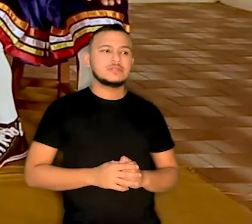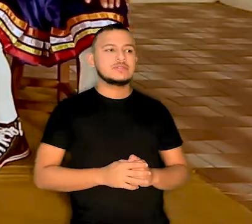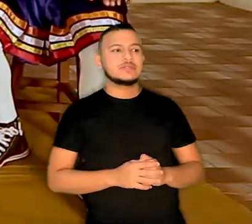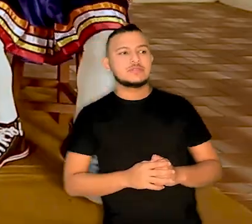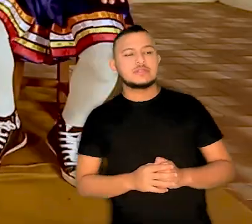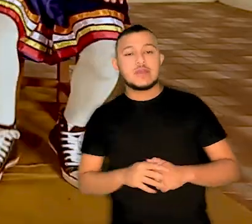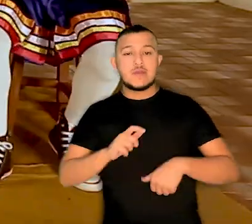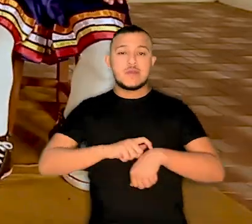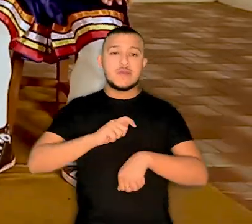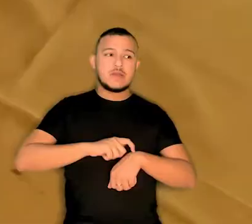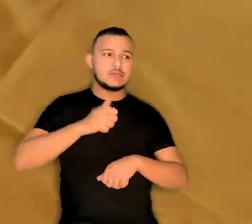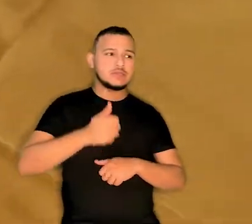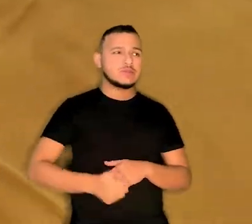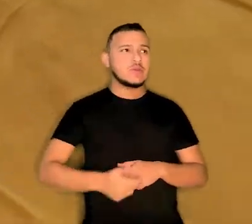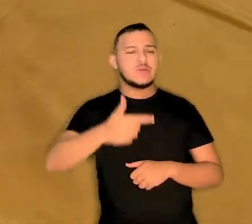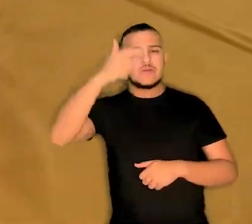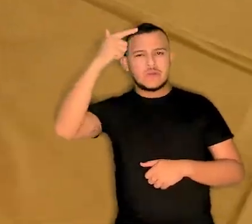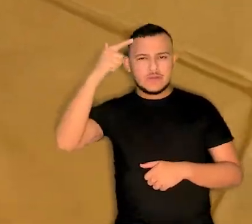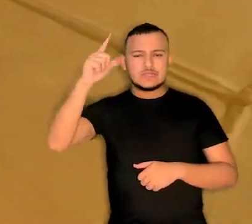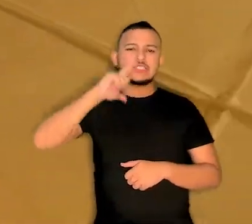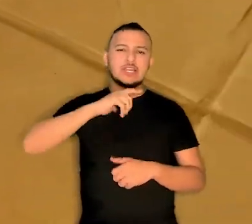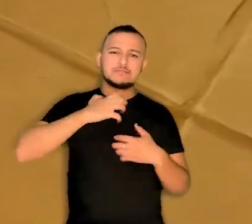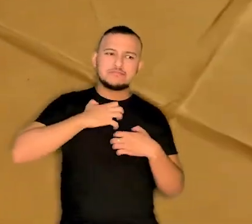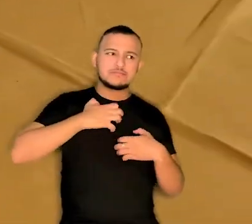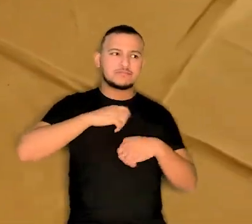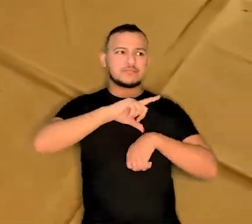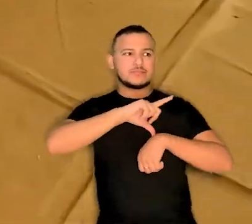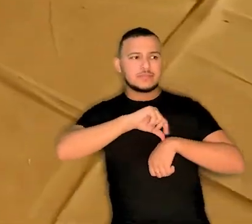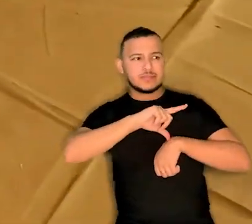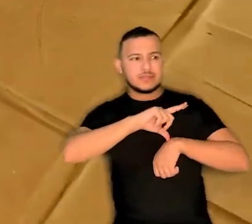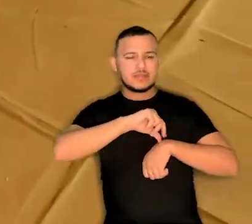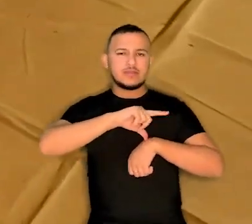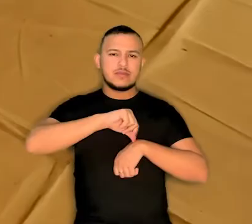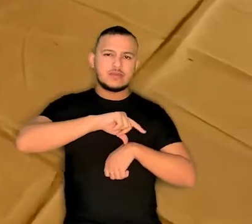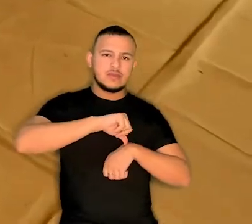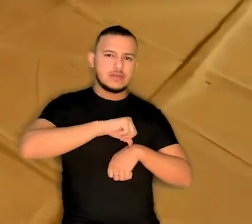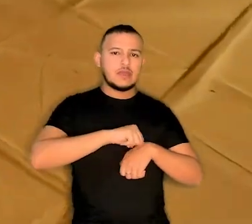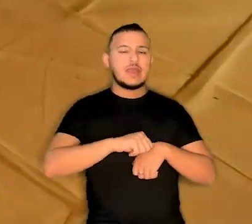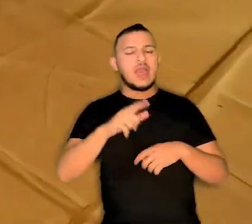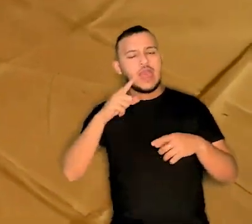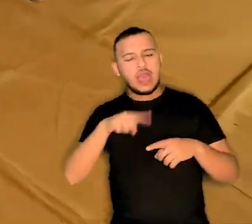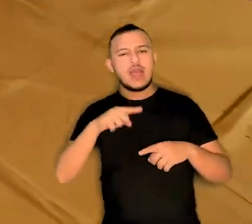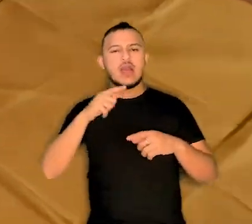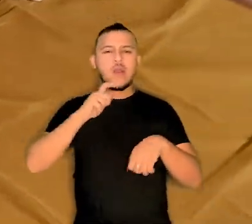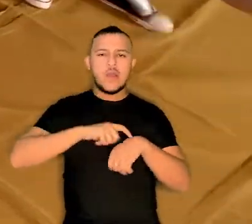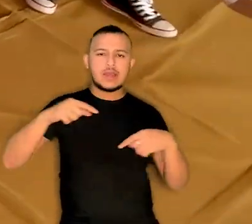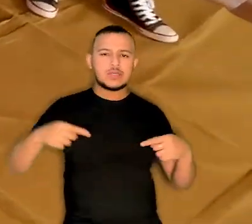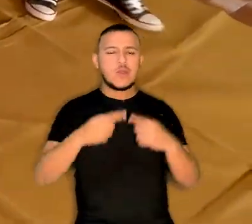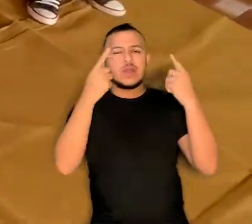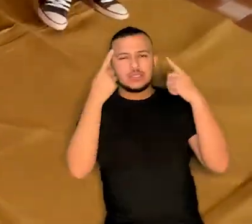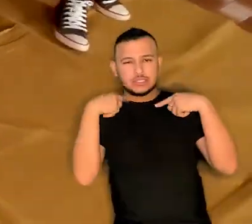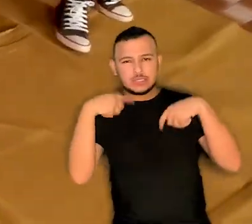12 horas ao relógio tocou, meu amor, começa a chorar.